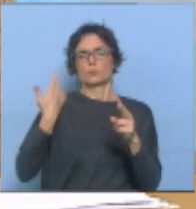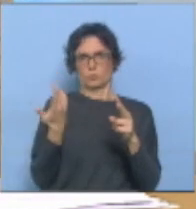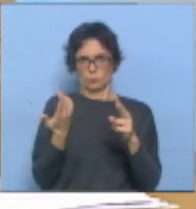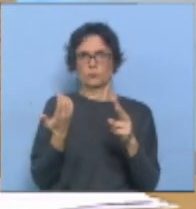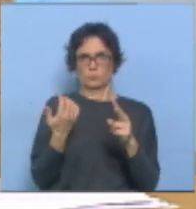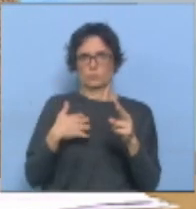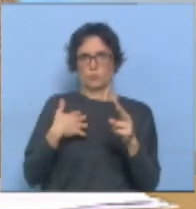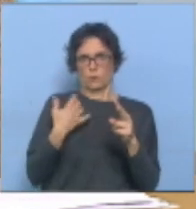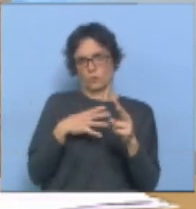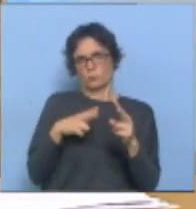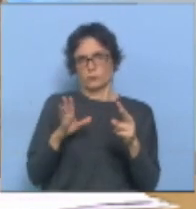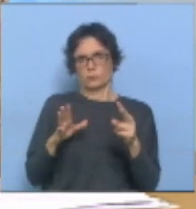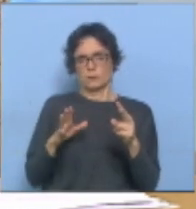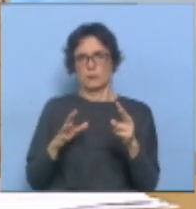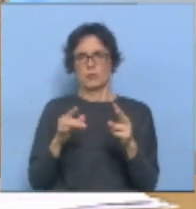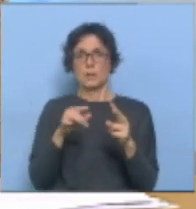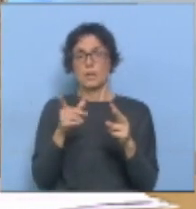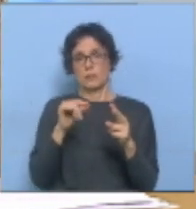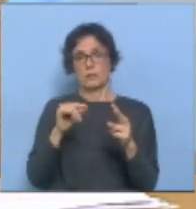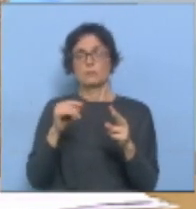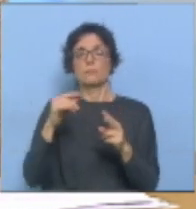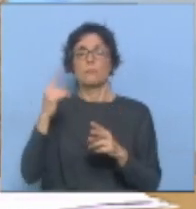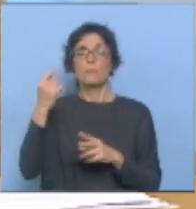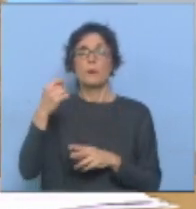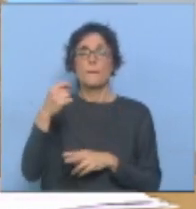jornadas. Vamos ter também a presença do Presidente da República,